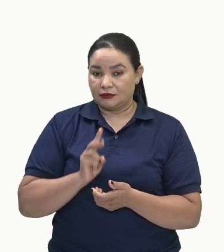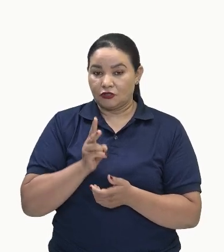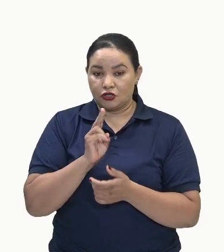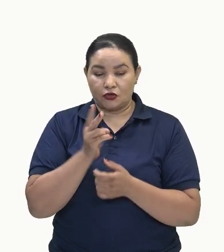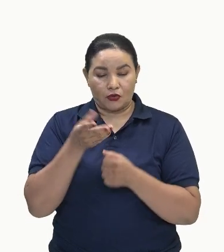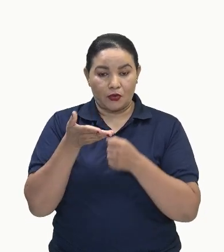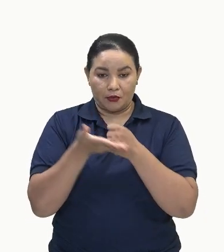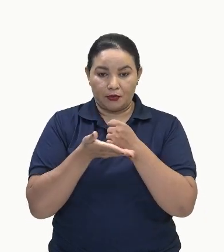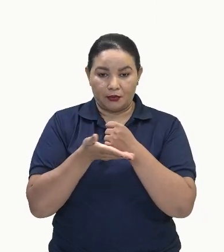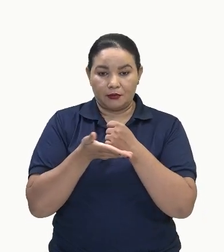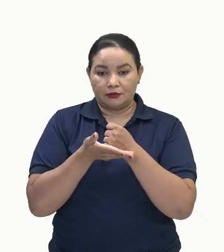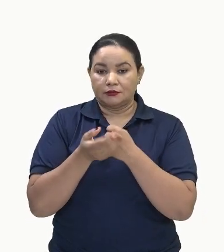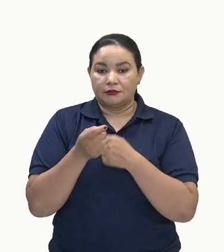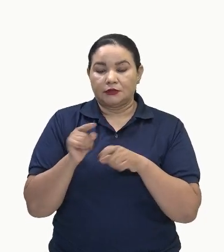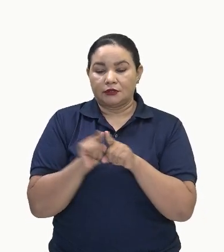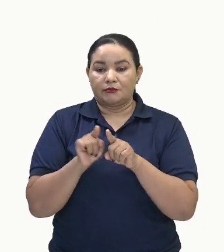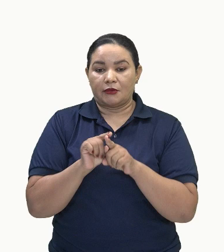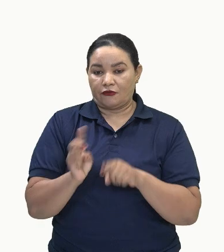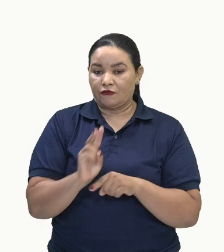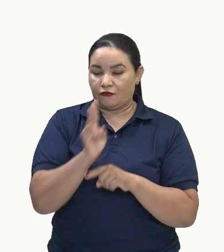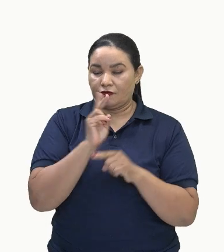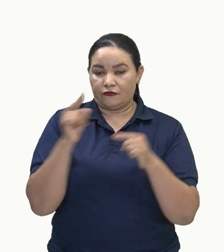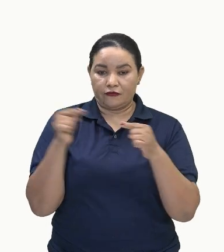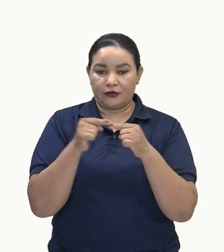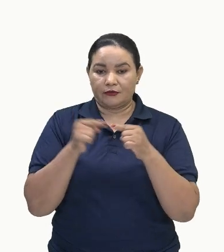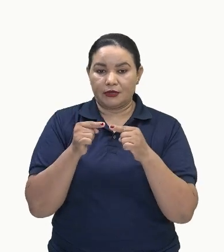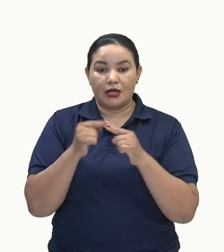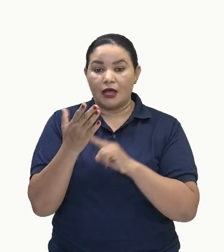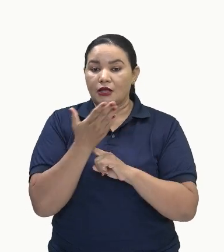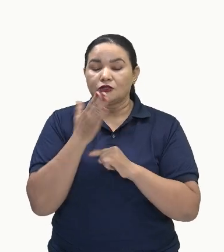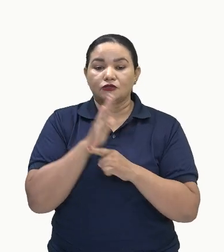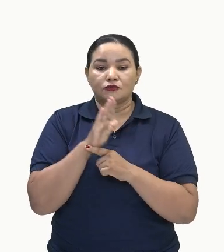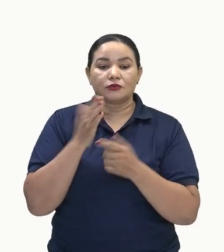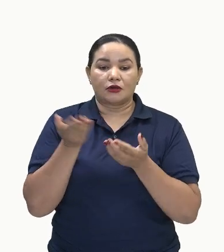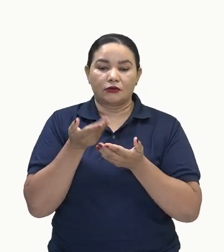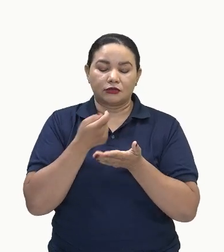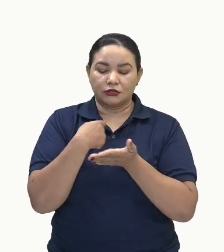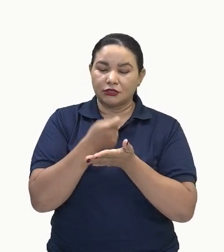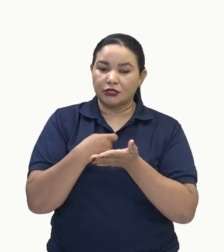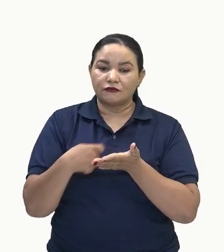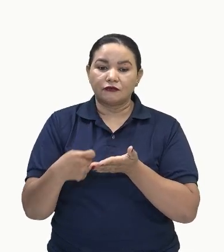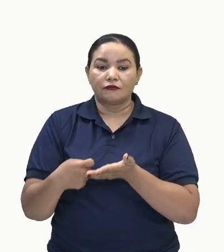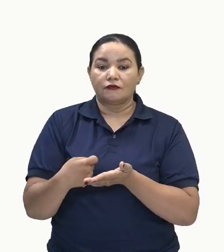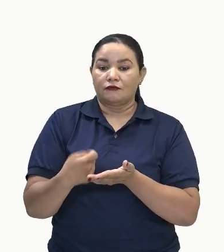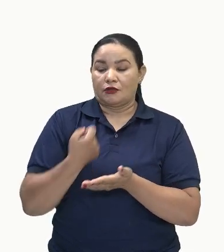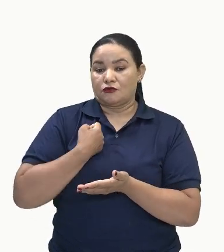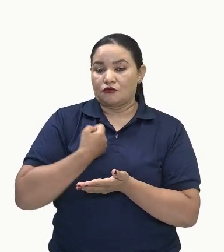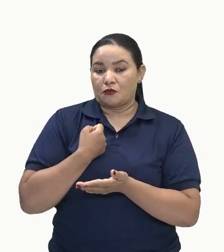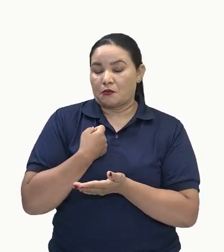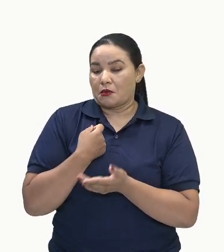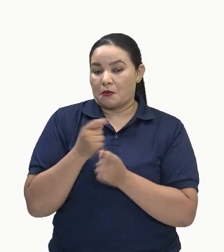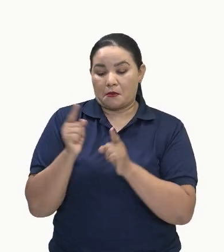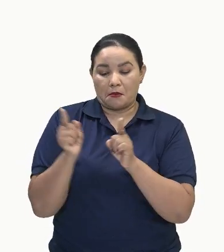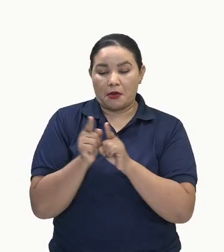valor correspondente. Isso vai nos ajudar para nós escrevermos aí os números pequenos